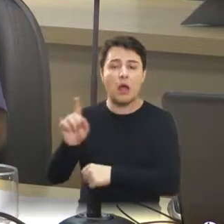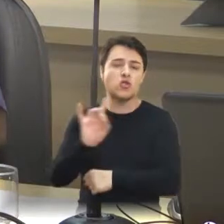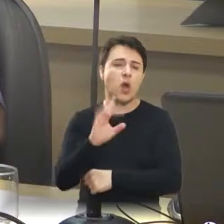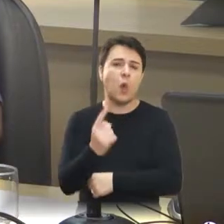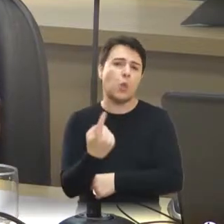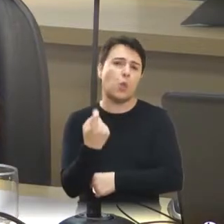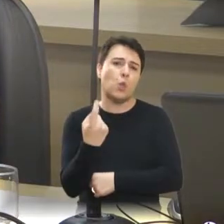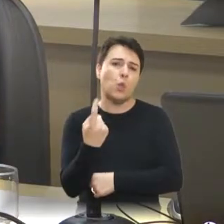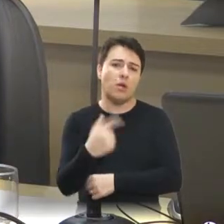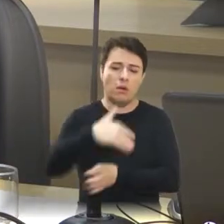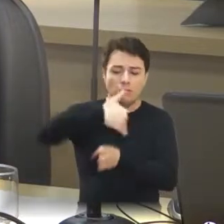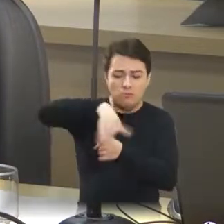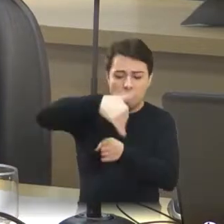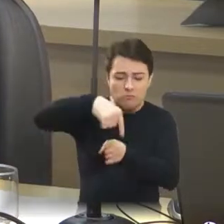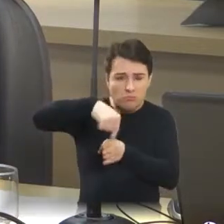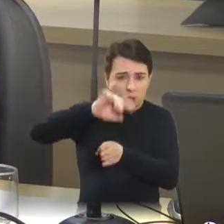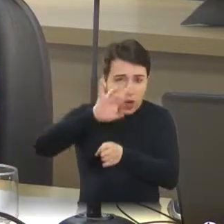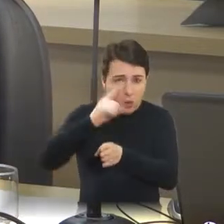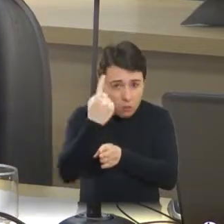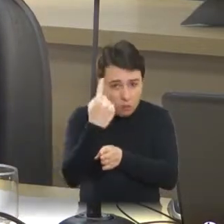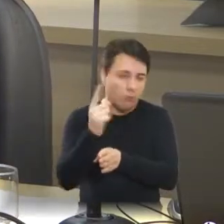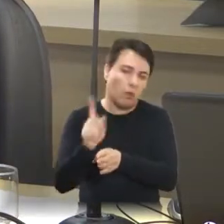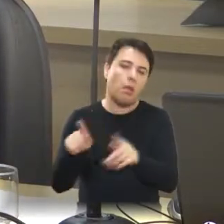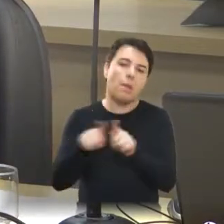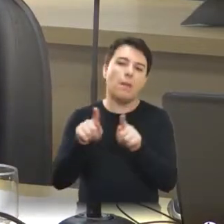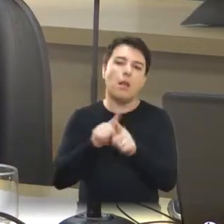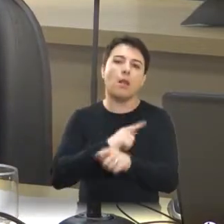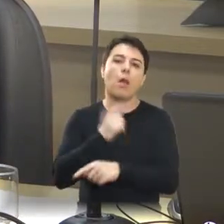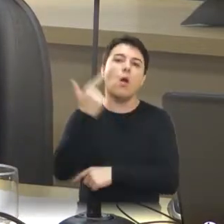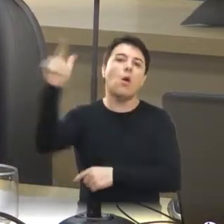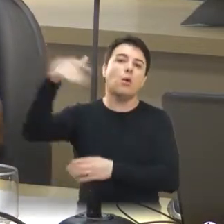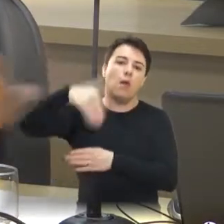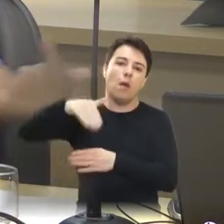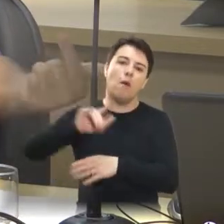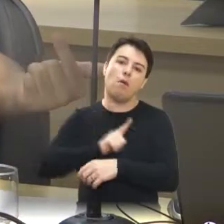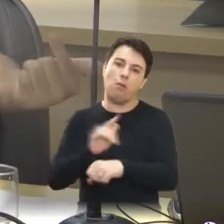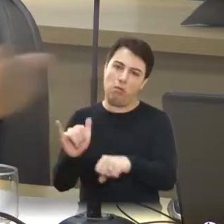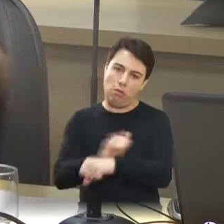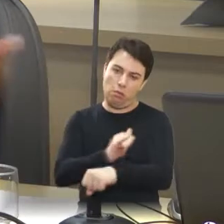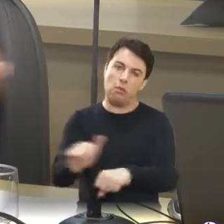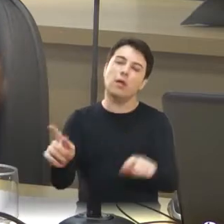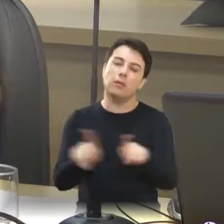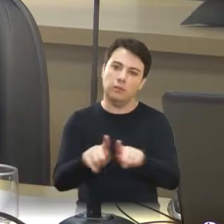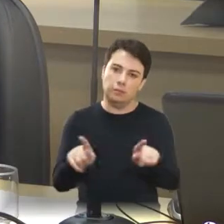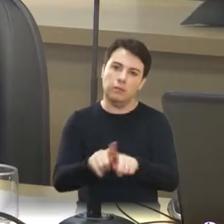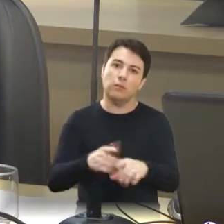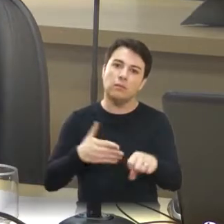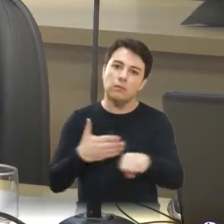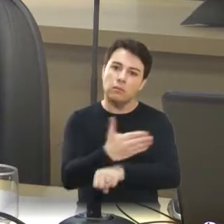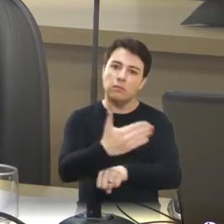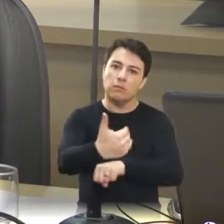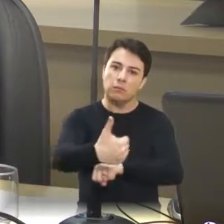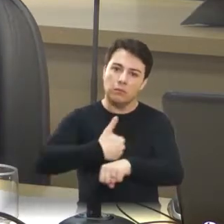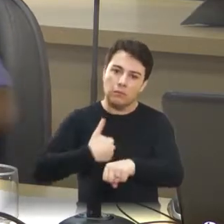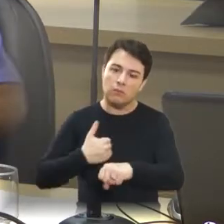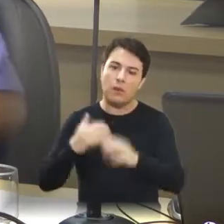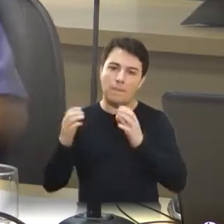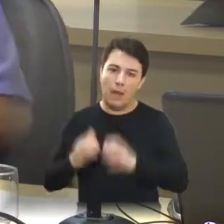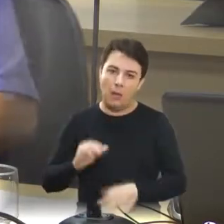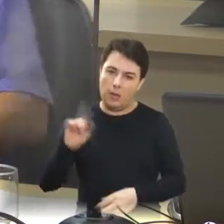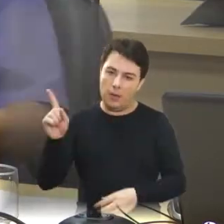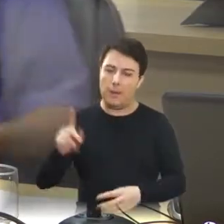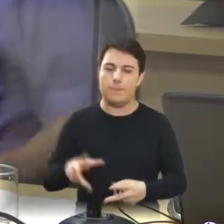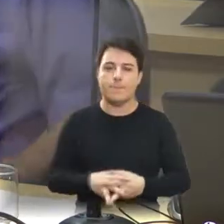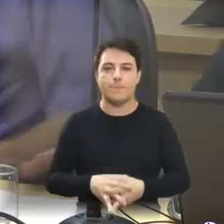só essa principal, mas para cá também que consegue ter outra alternativa de saída e de entrada para o bairro e para aquela região.